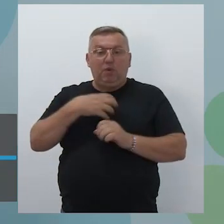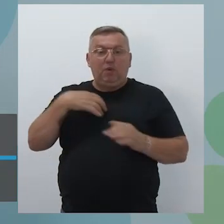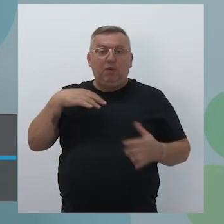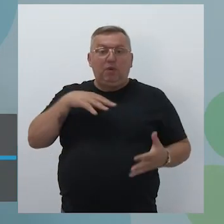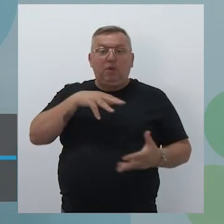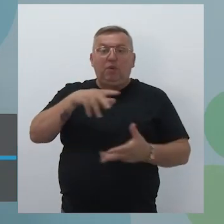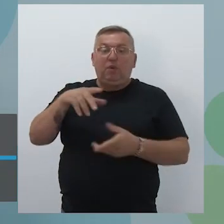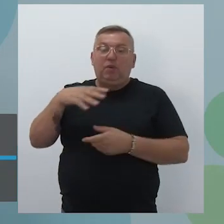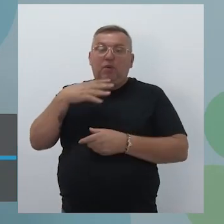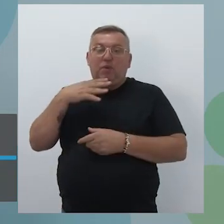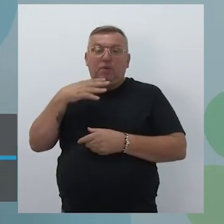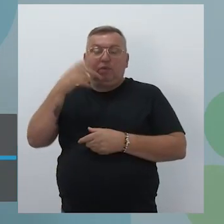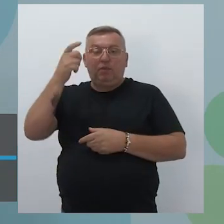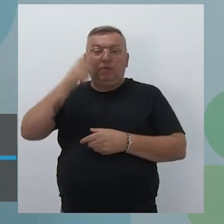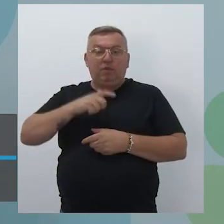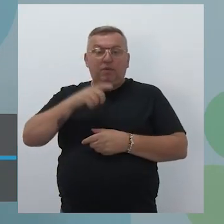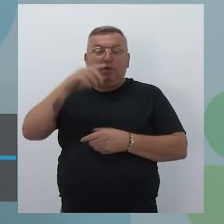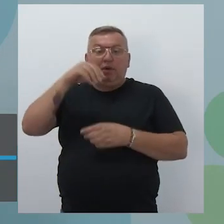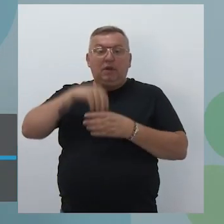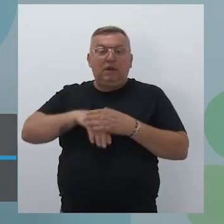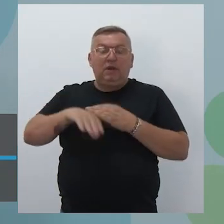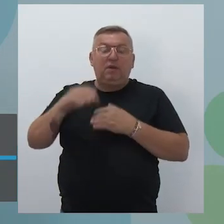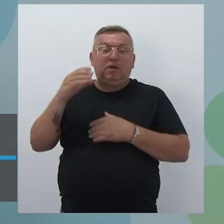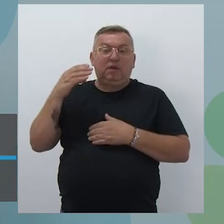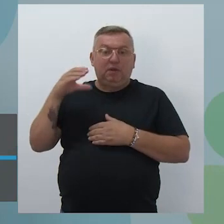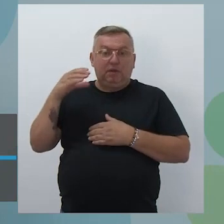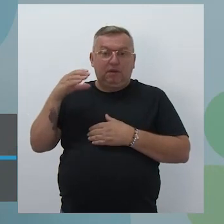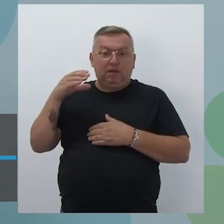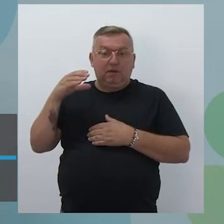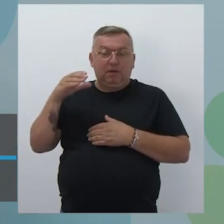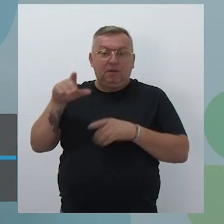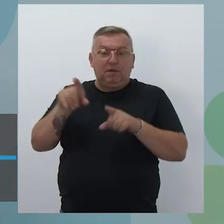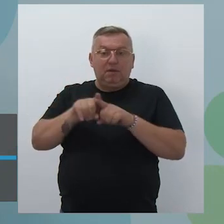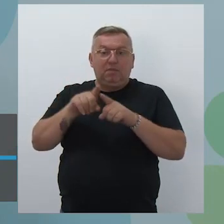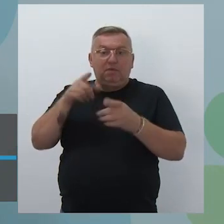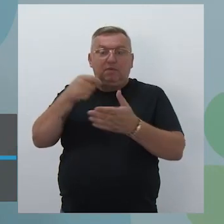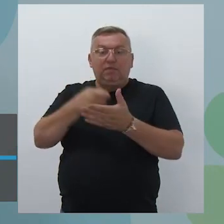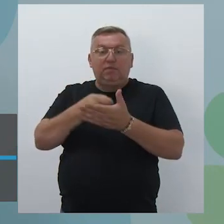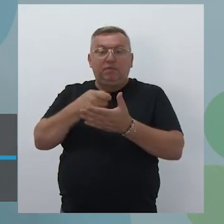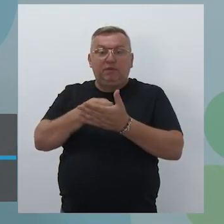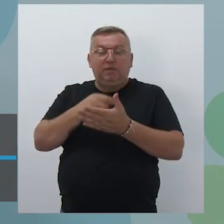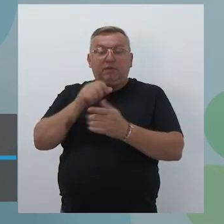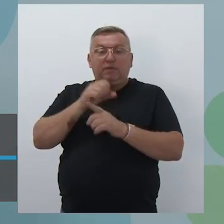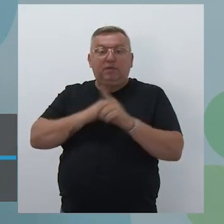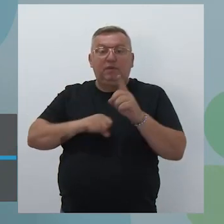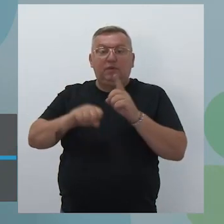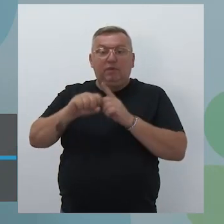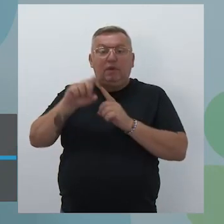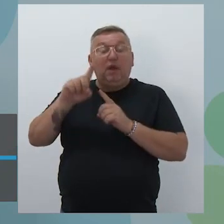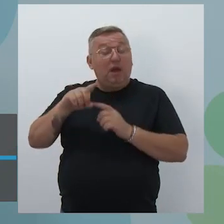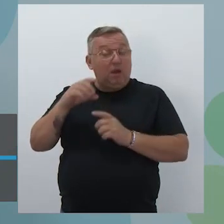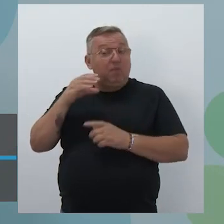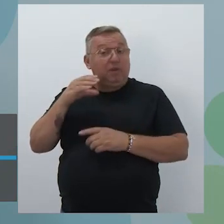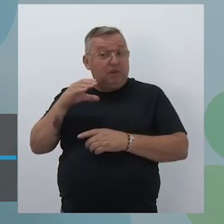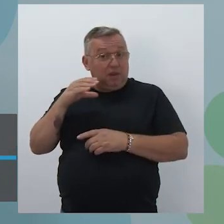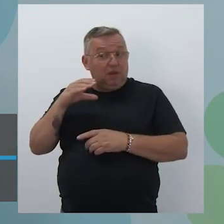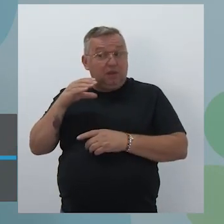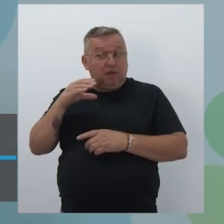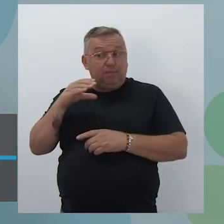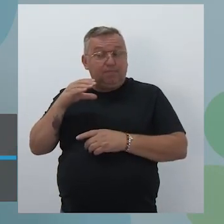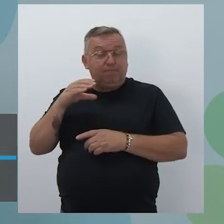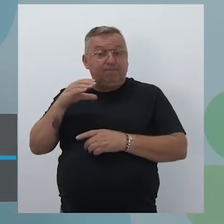do conhecimento humano, dentro das ciências, reafirmando que a sociologia é uma ciência, não